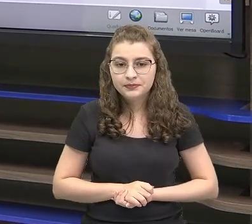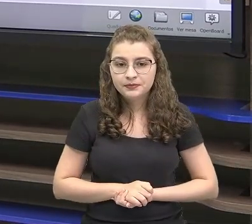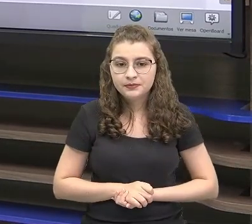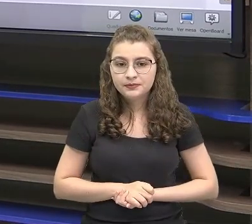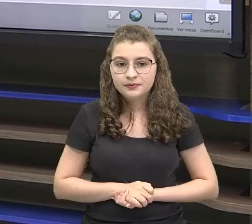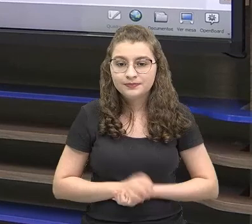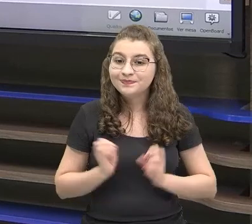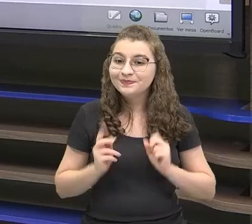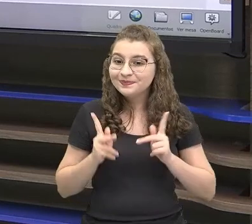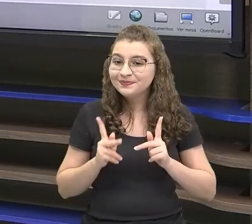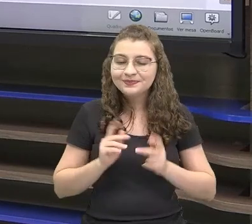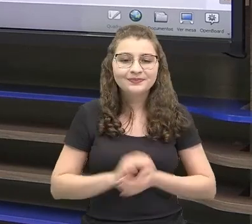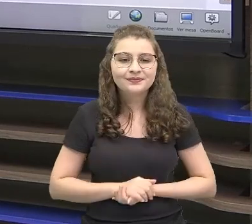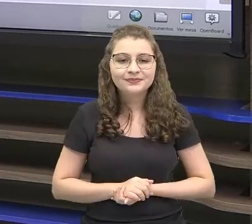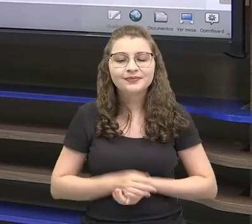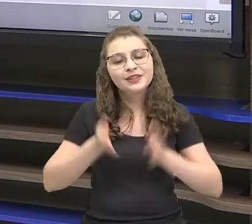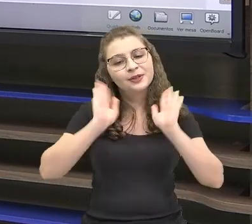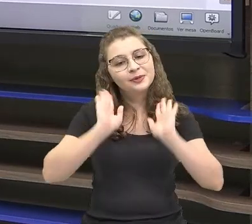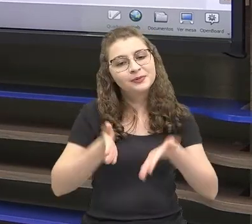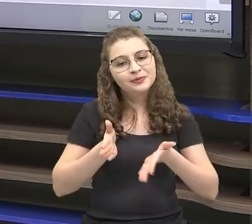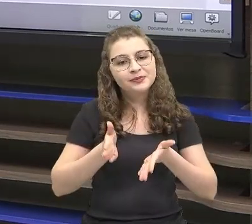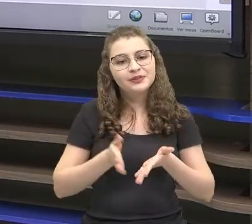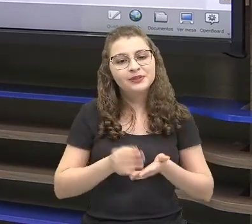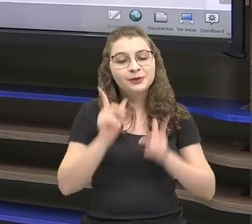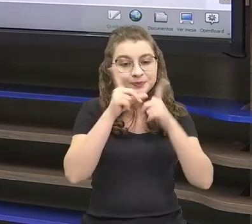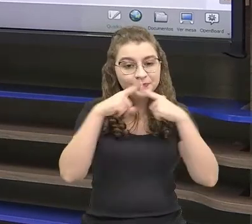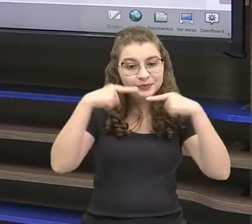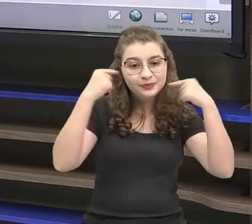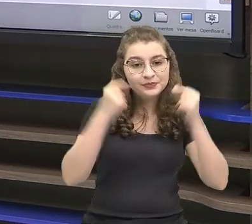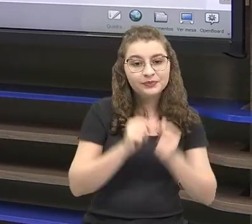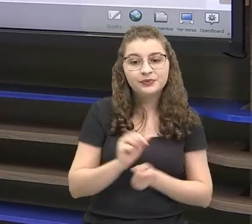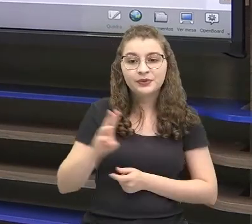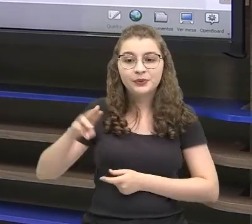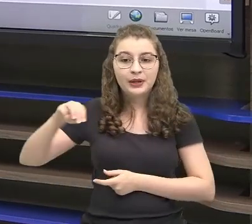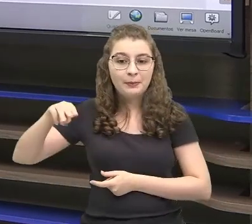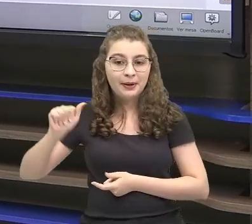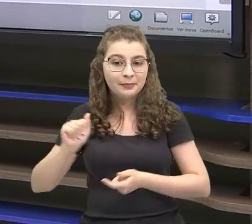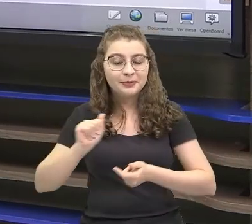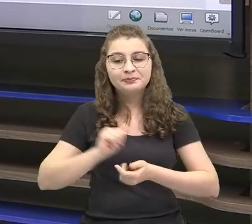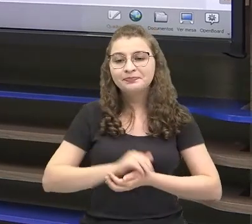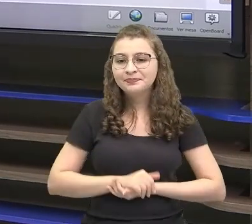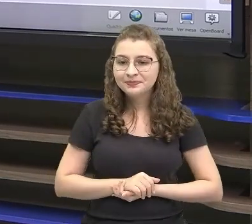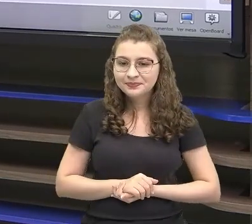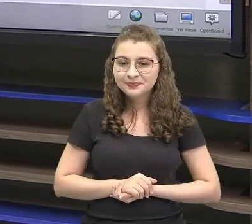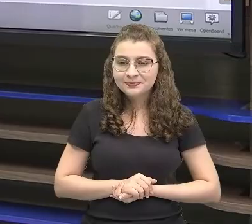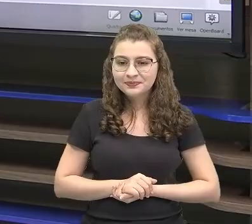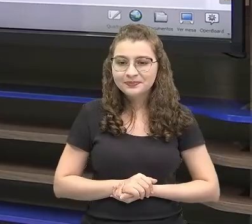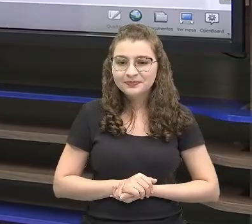Cunha. Muito bem, falamos então sobre Euclides da Cunha e sobre Lima Barreto.